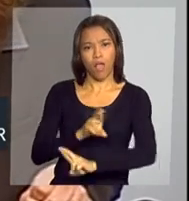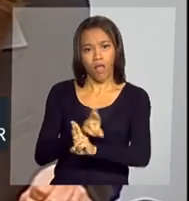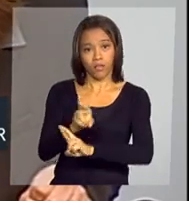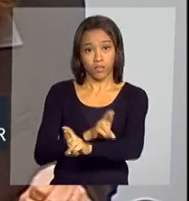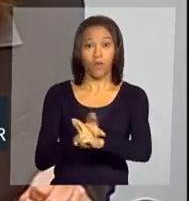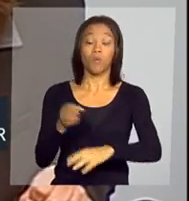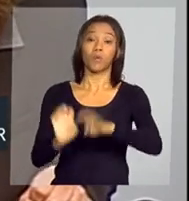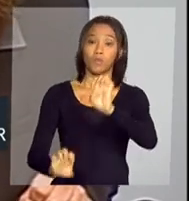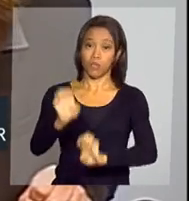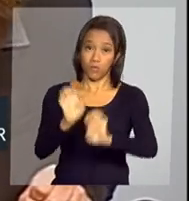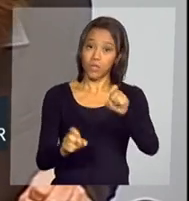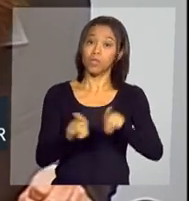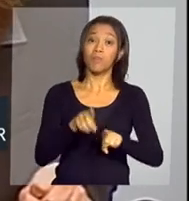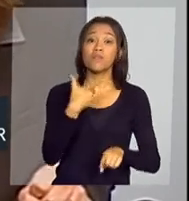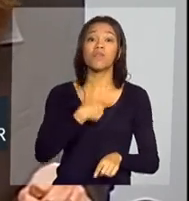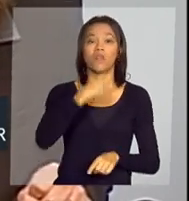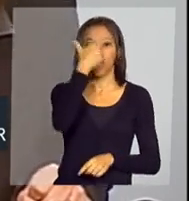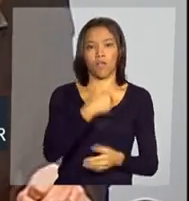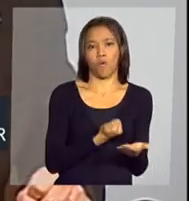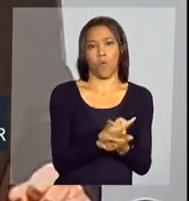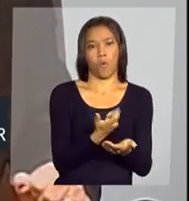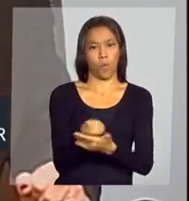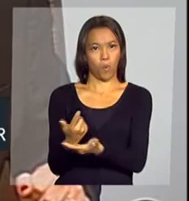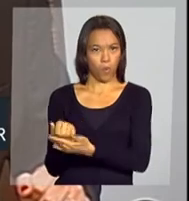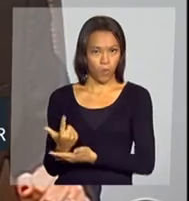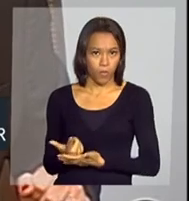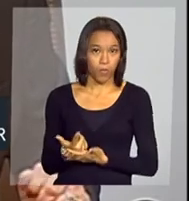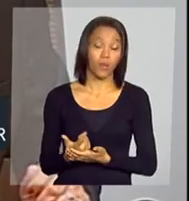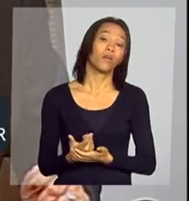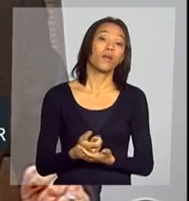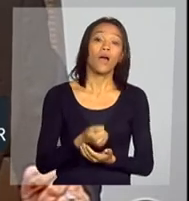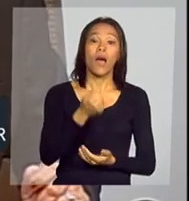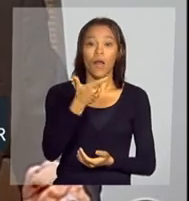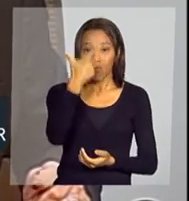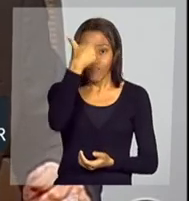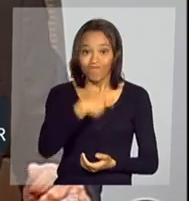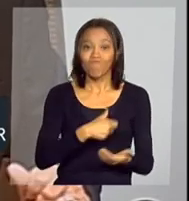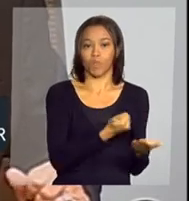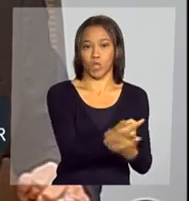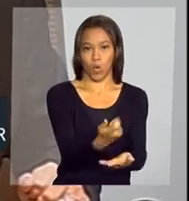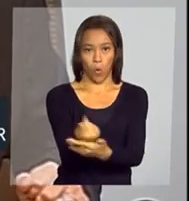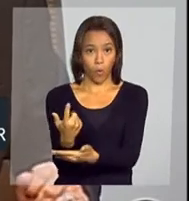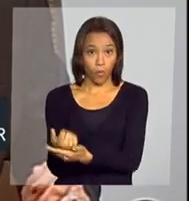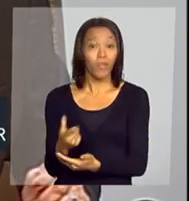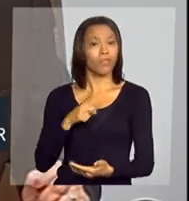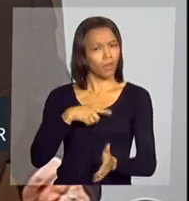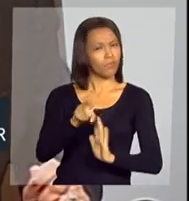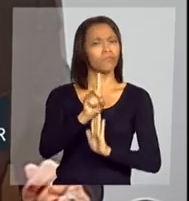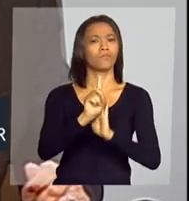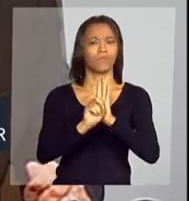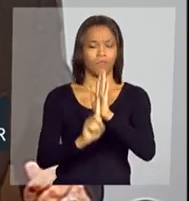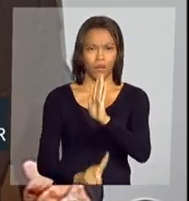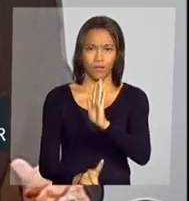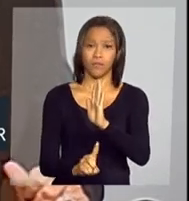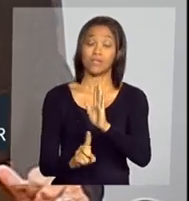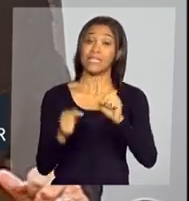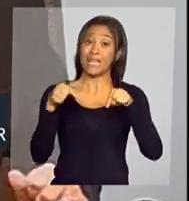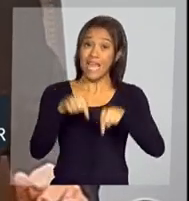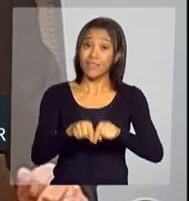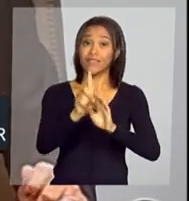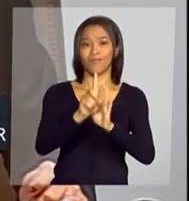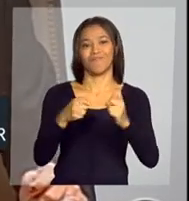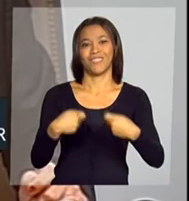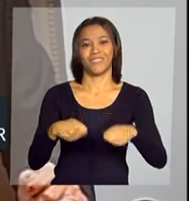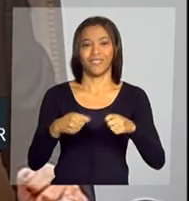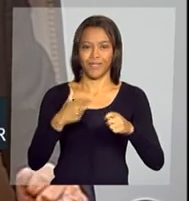dessas empresas com seus consumidores mas o consumidor ele tem direitos e esses